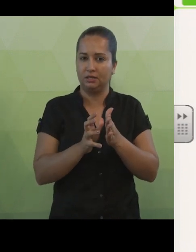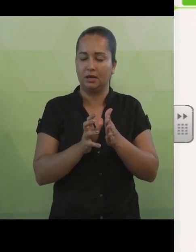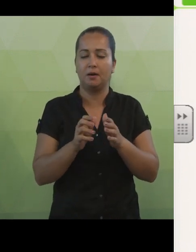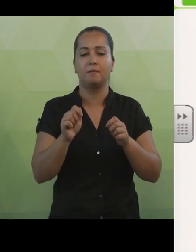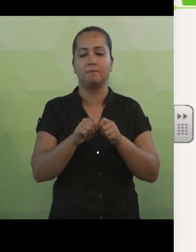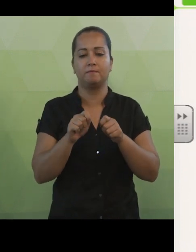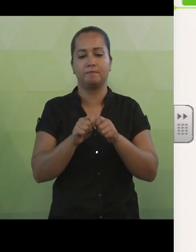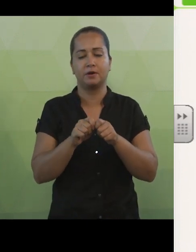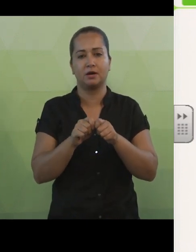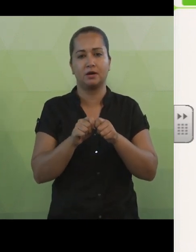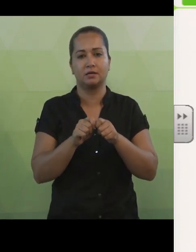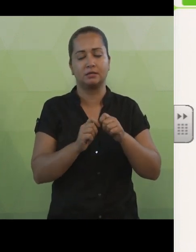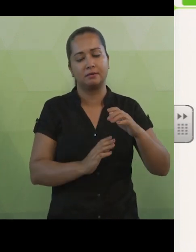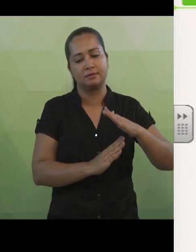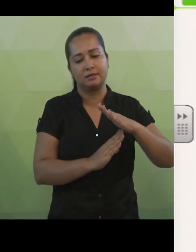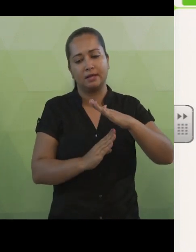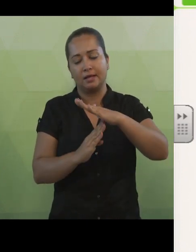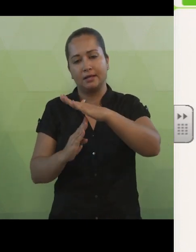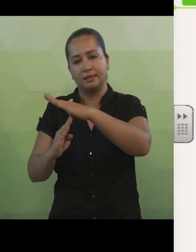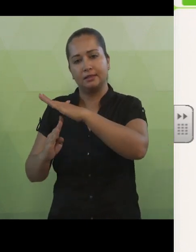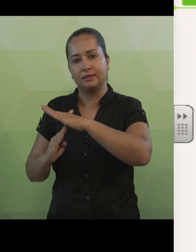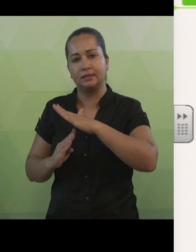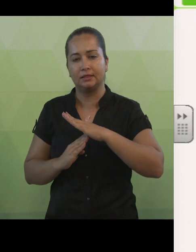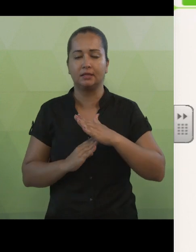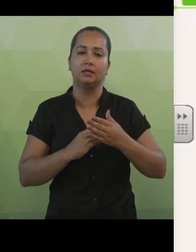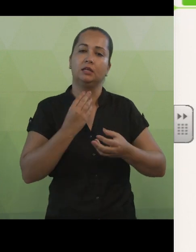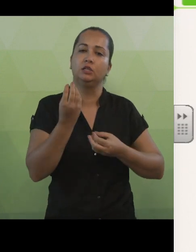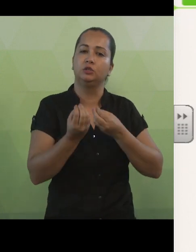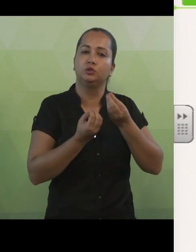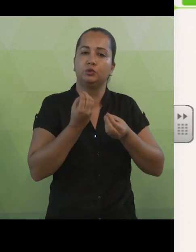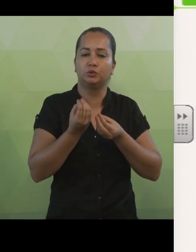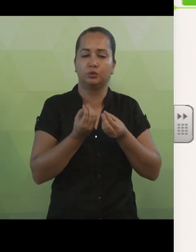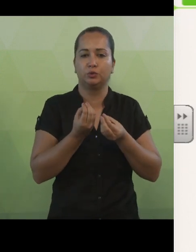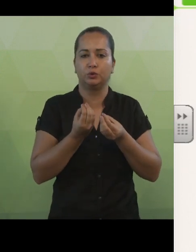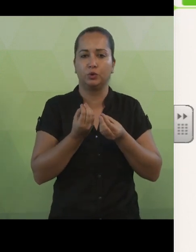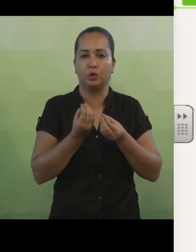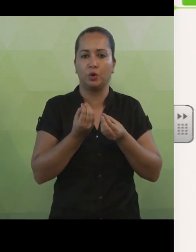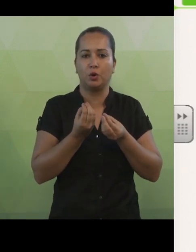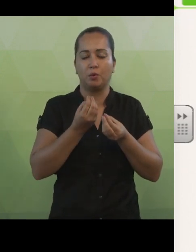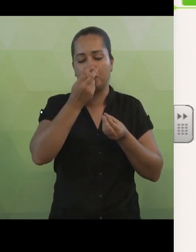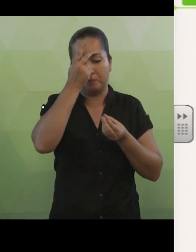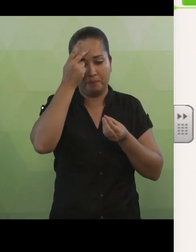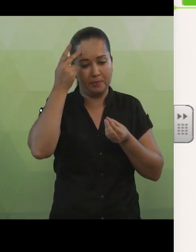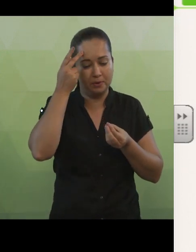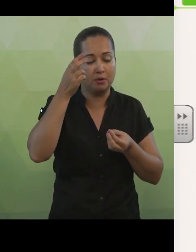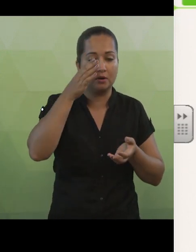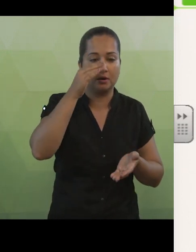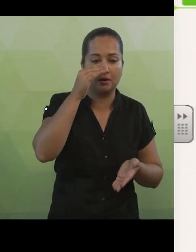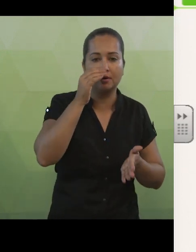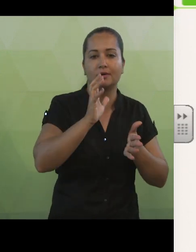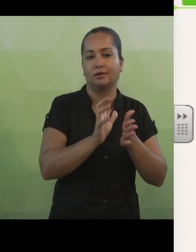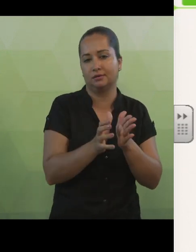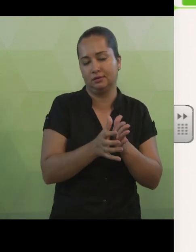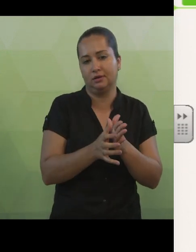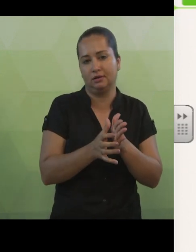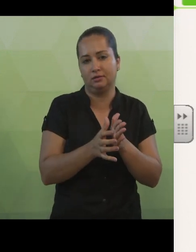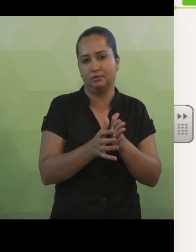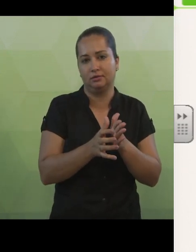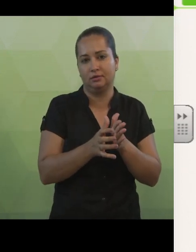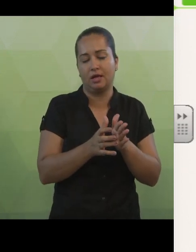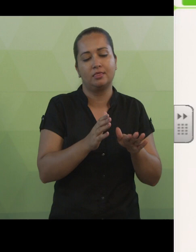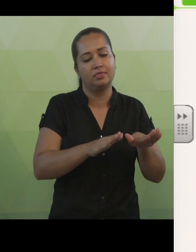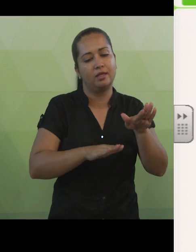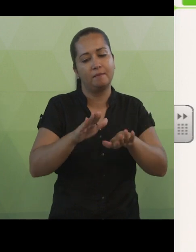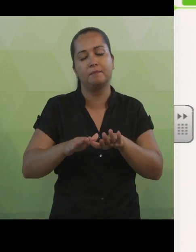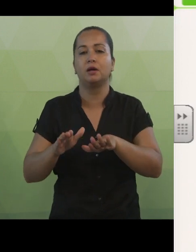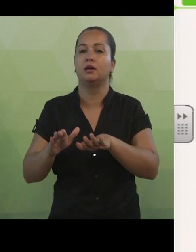física. Ou seja, o uso de visões ela permite definir formas de limitar o acesso às informações do banco de dados, dependendo do usuário,